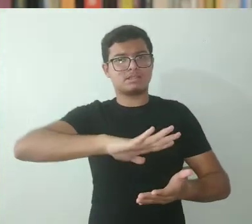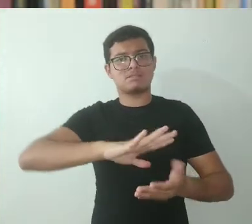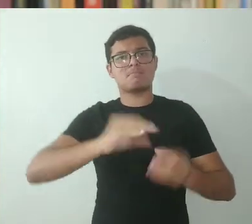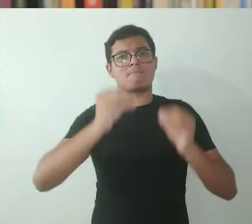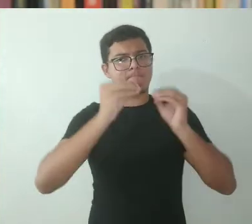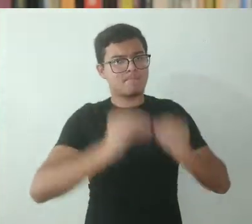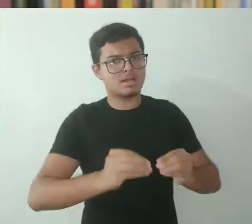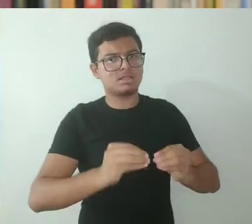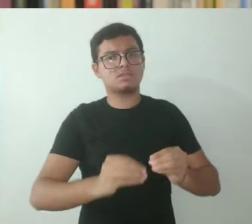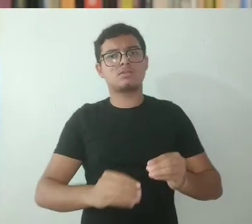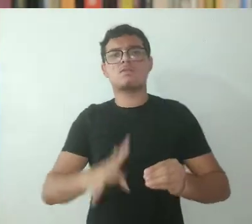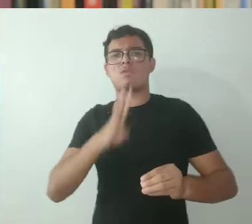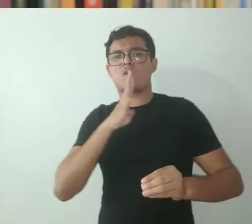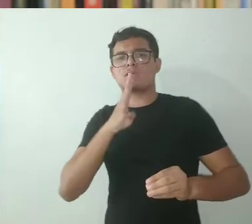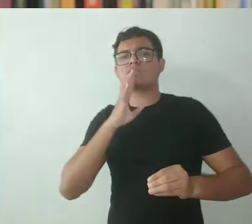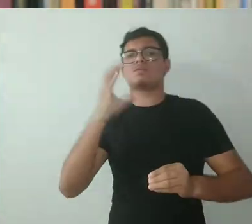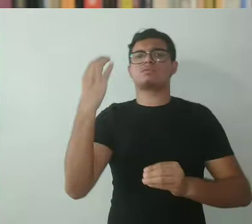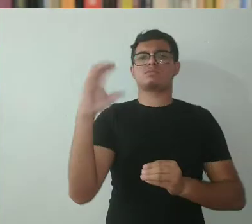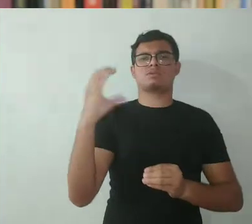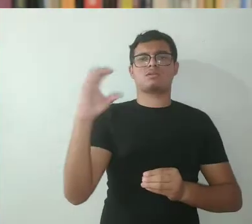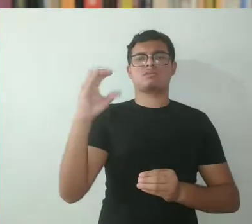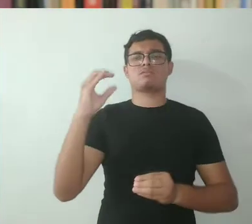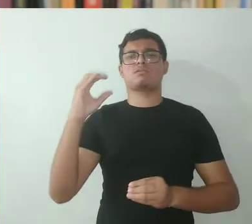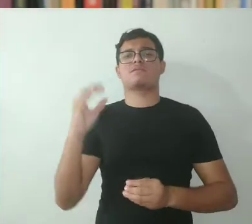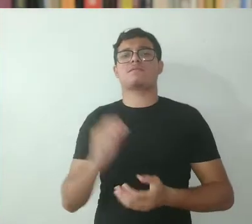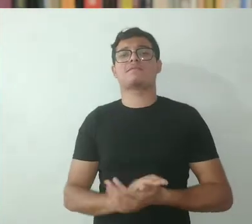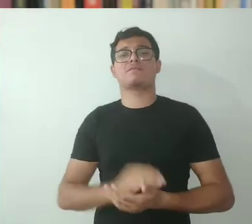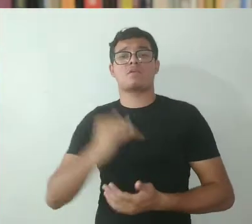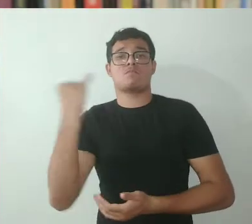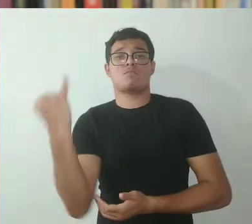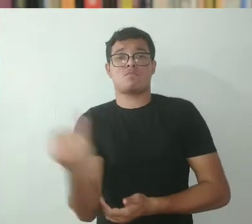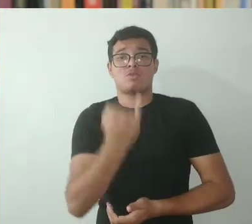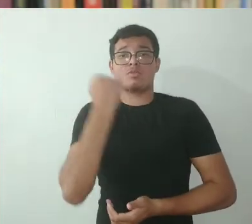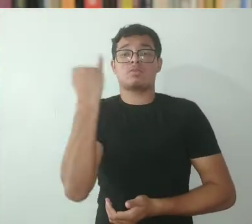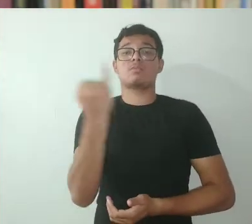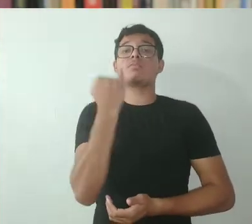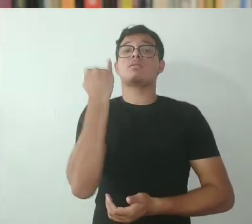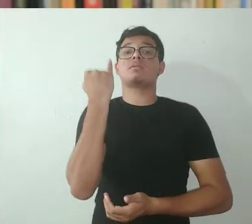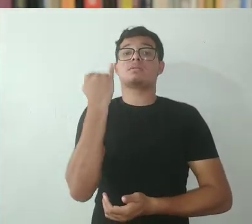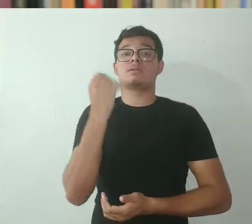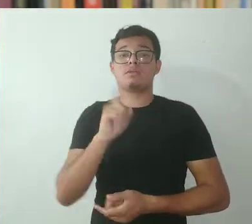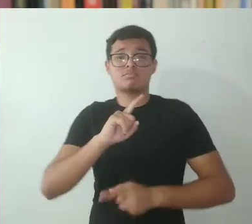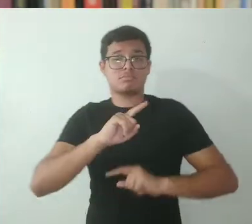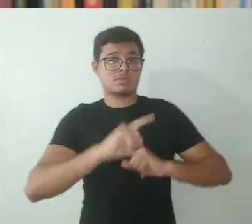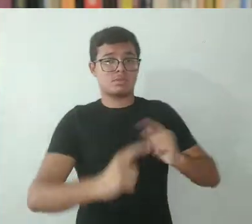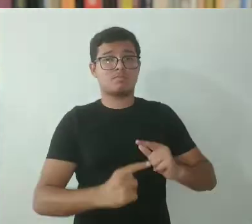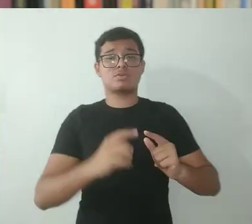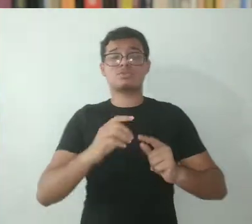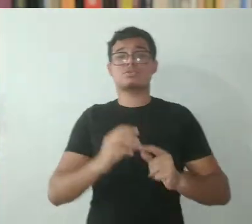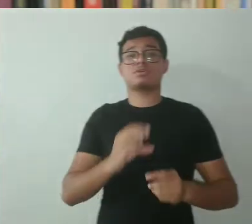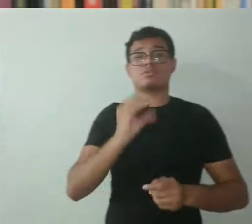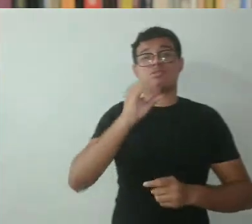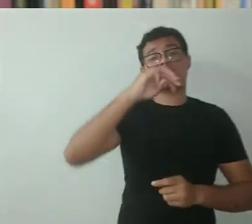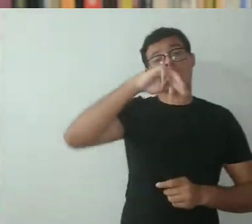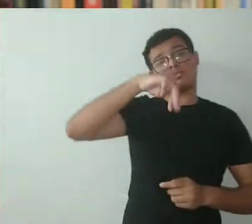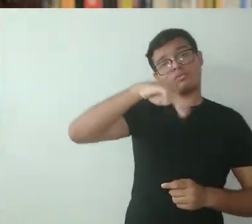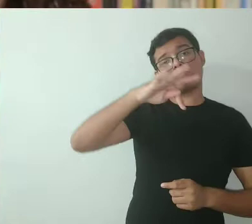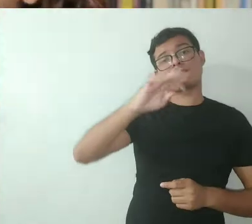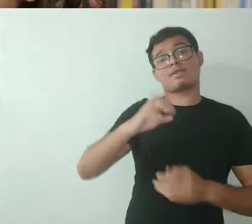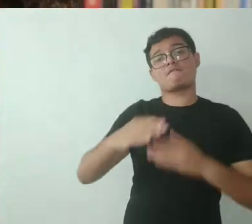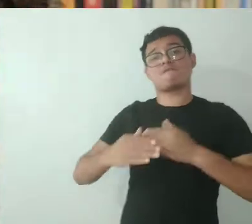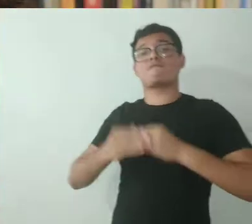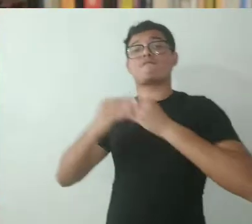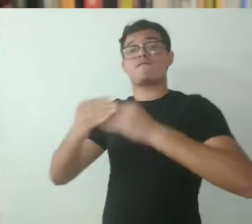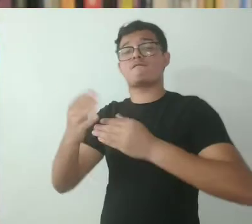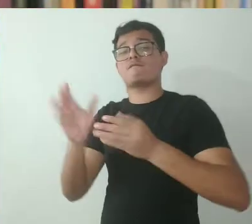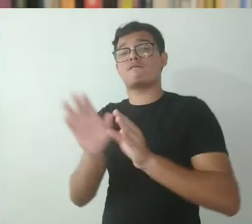científico, ele foi importante para vir, depois do Augusto Comte, o Émile Durkheim. Esse